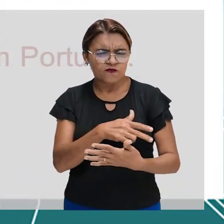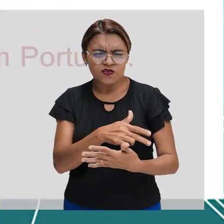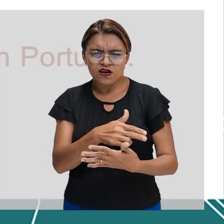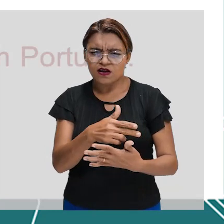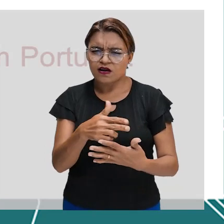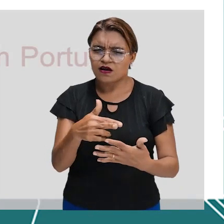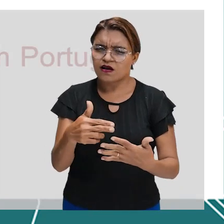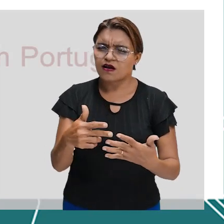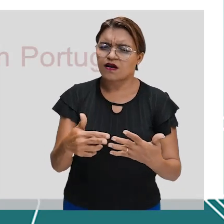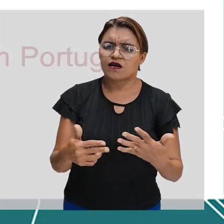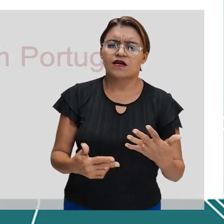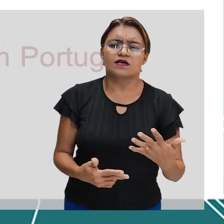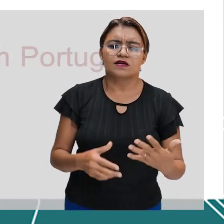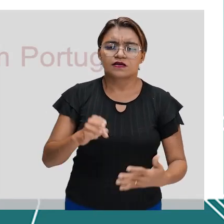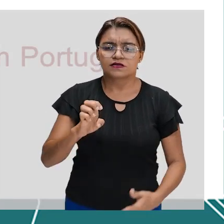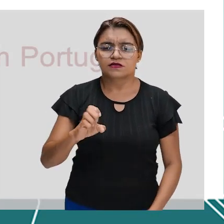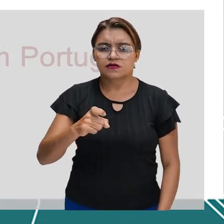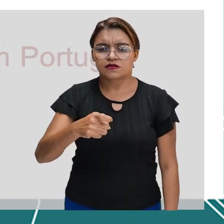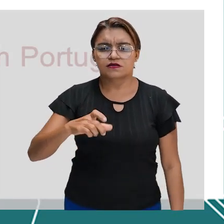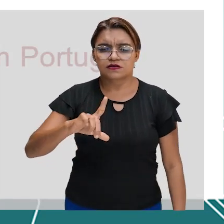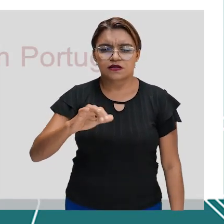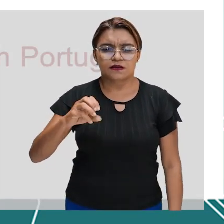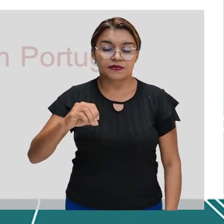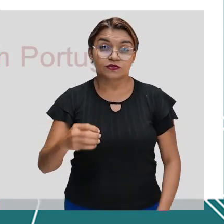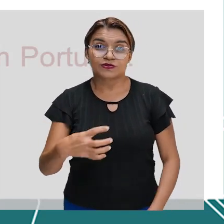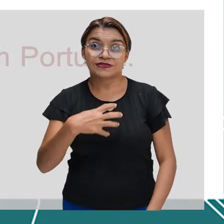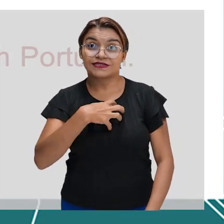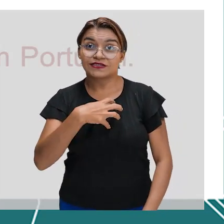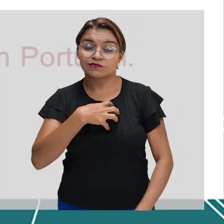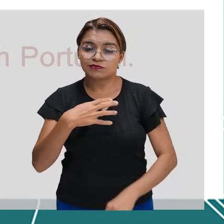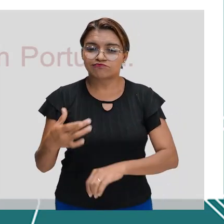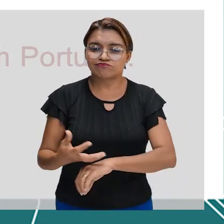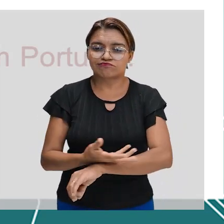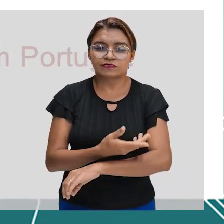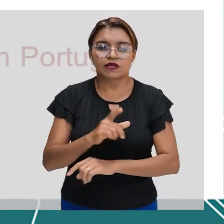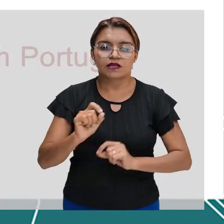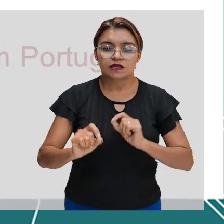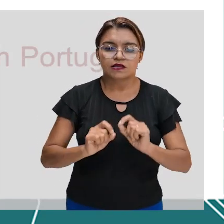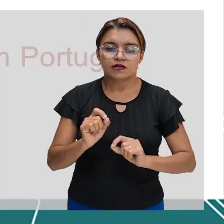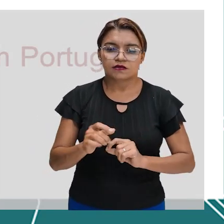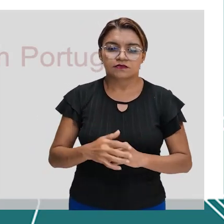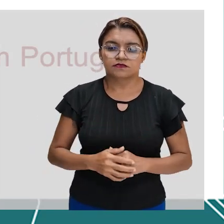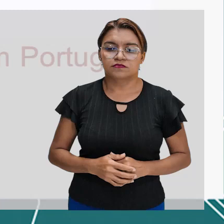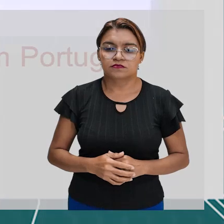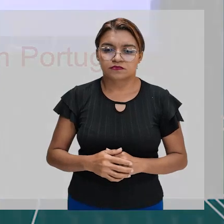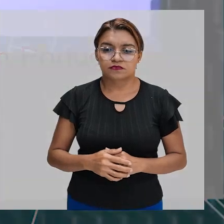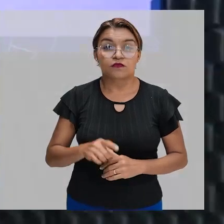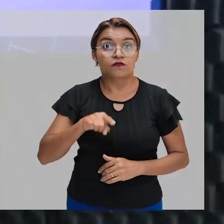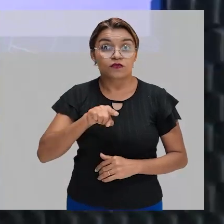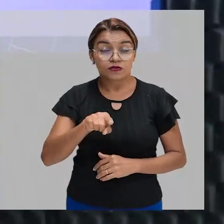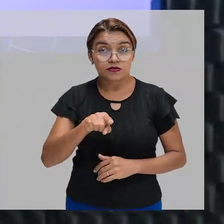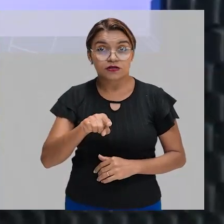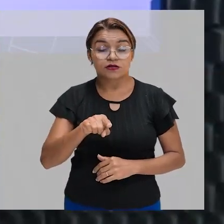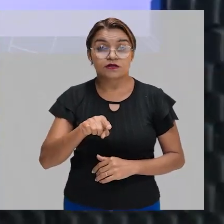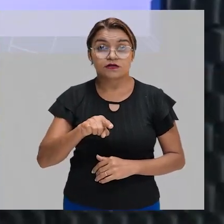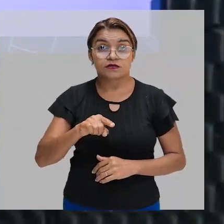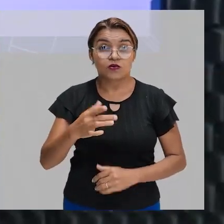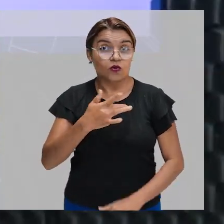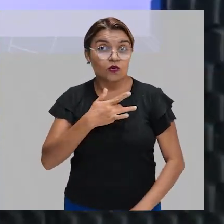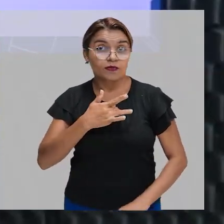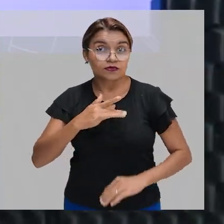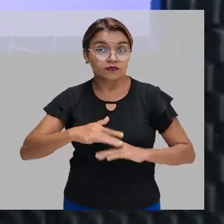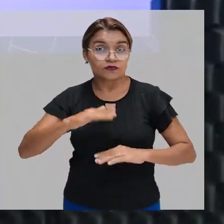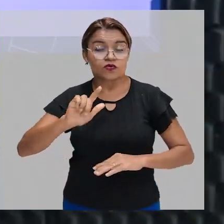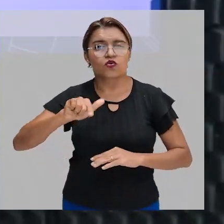inúmeras exclamações excesso de sentimentalismo características da segunda geração romântica e aí a gente você vai ver o ultra romantismo numa